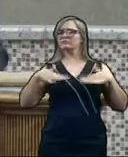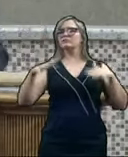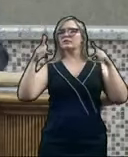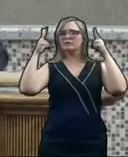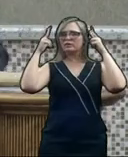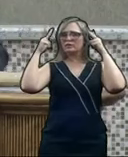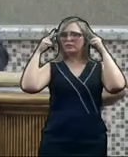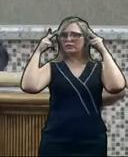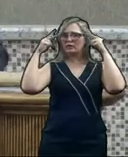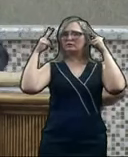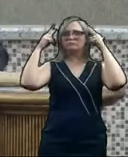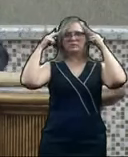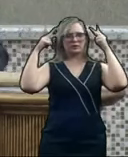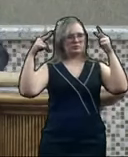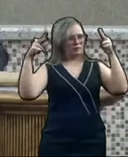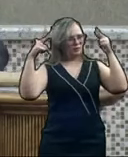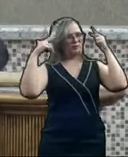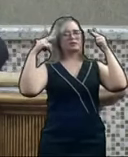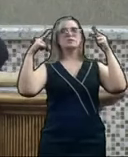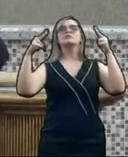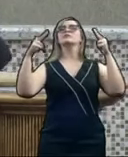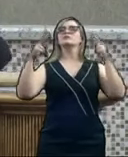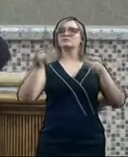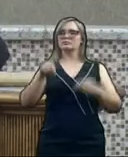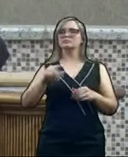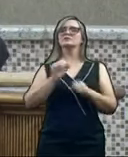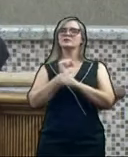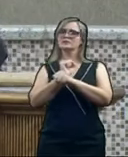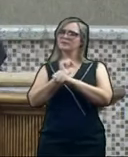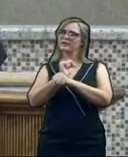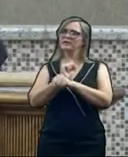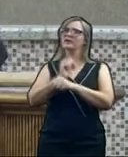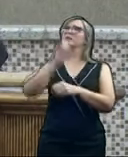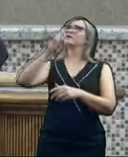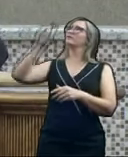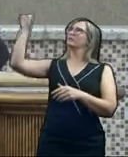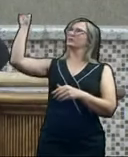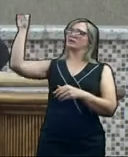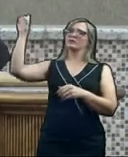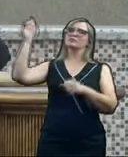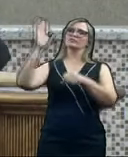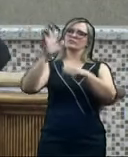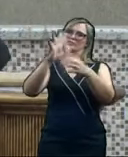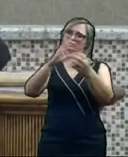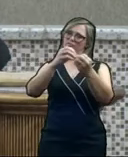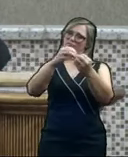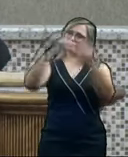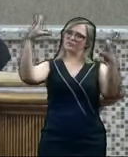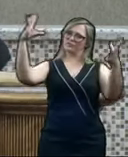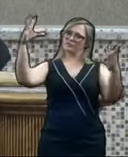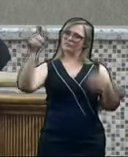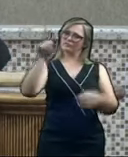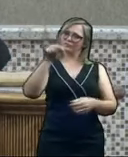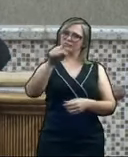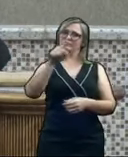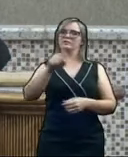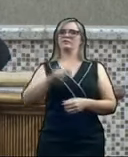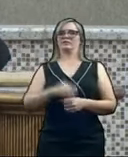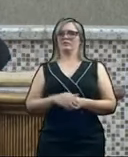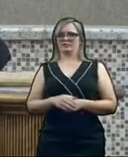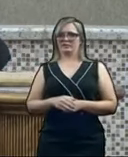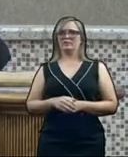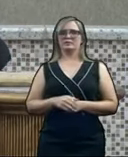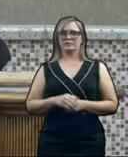tranquilo fica tranquila Deus vai cumprir e não vai cumprir e ele tem os caminhos dele